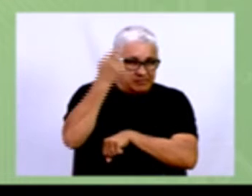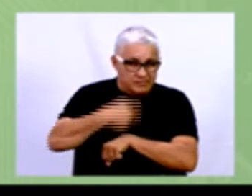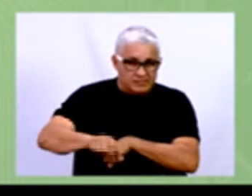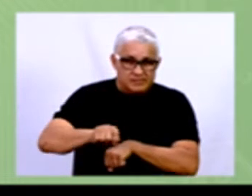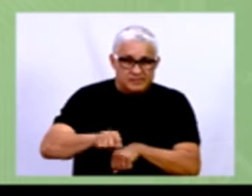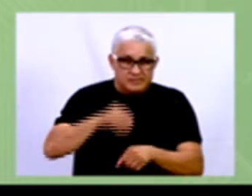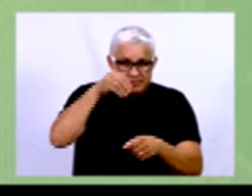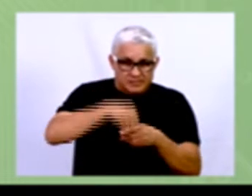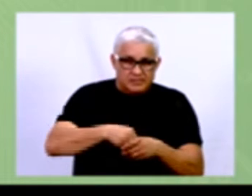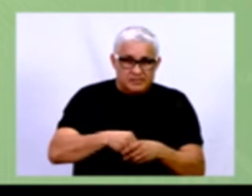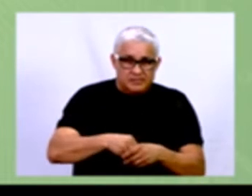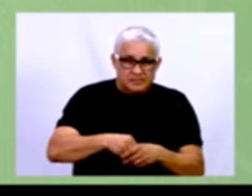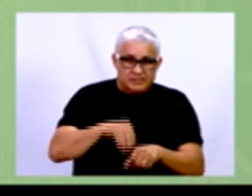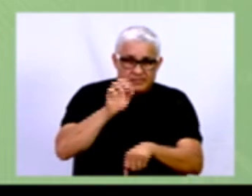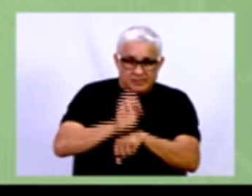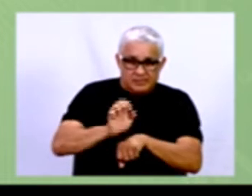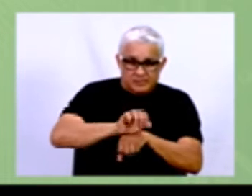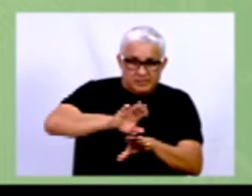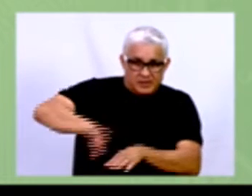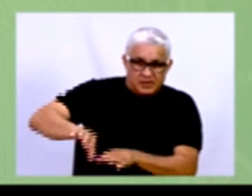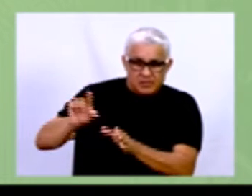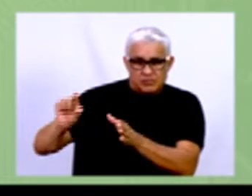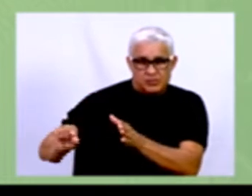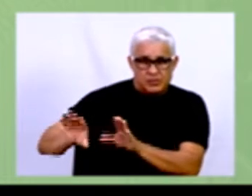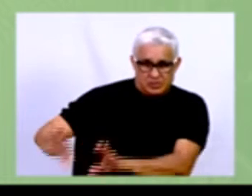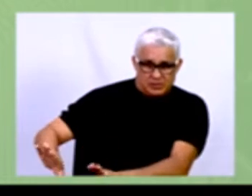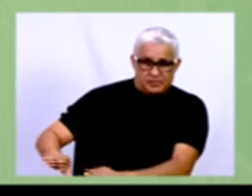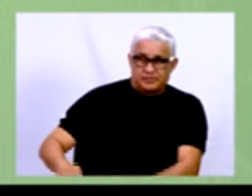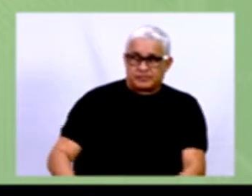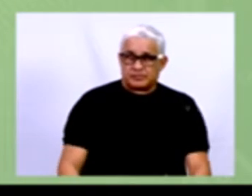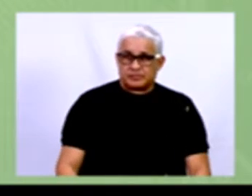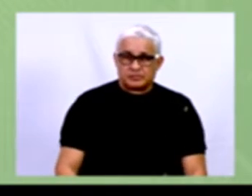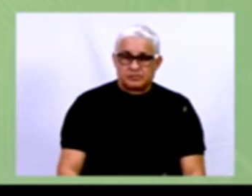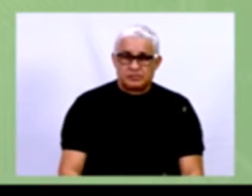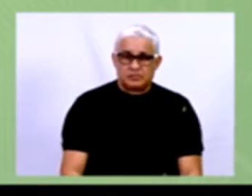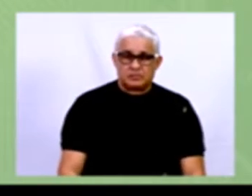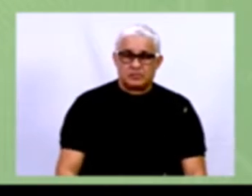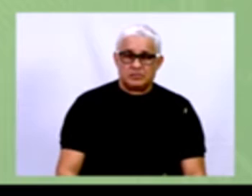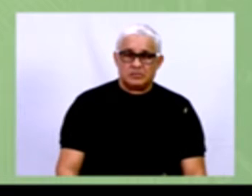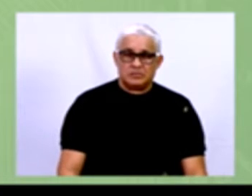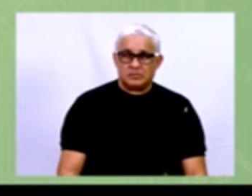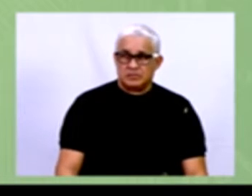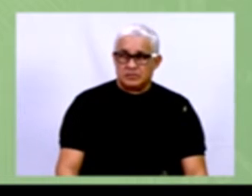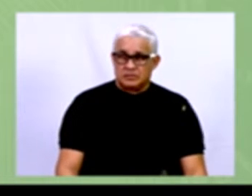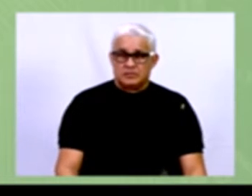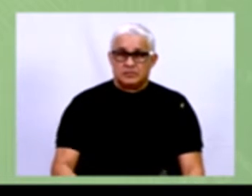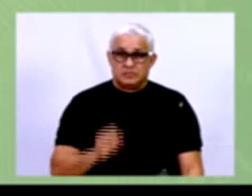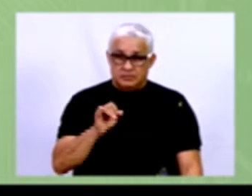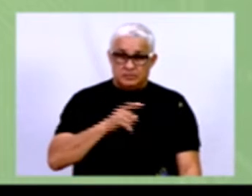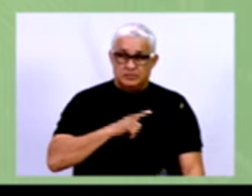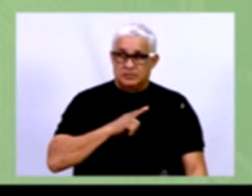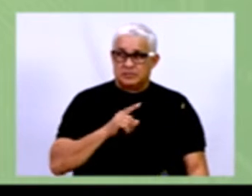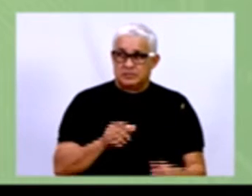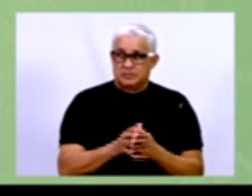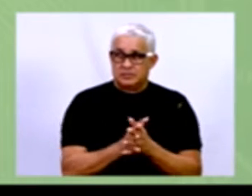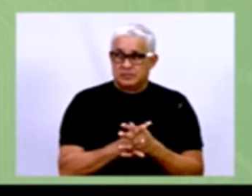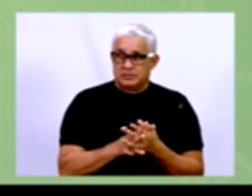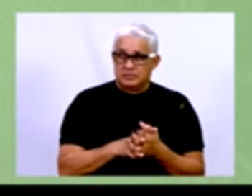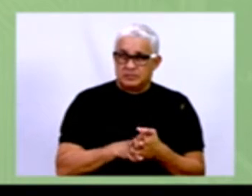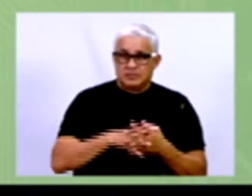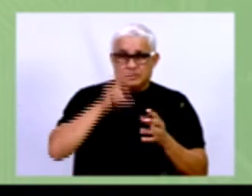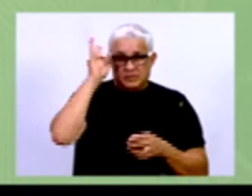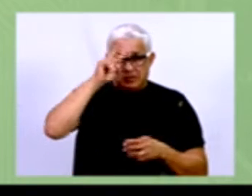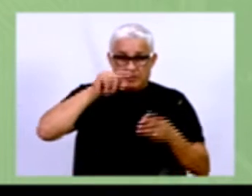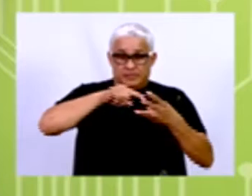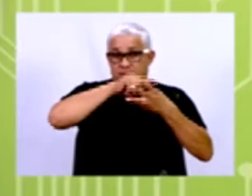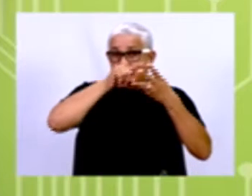do Estado. O Estado atuando de forma mínima, né? Então, se é assim, dessa forma, lembra dos